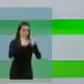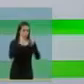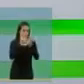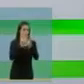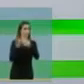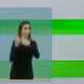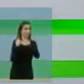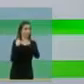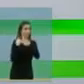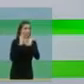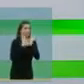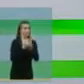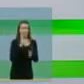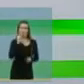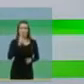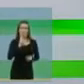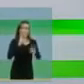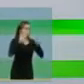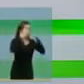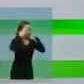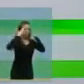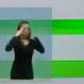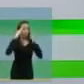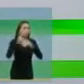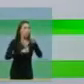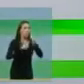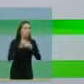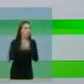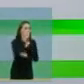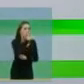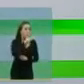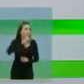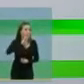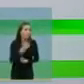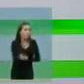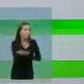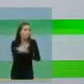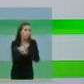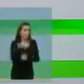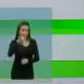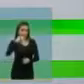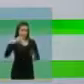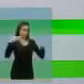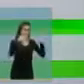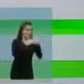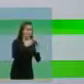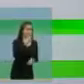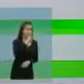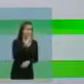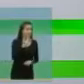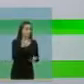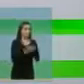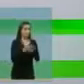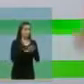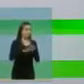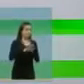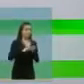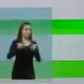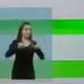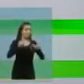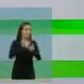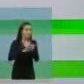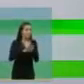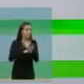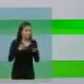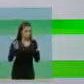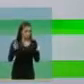família desesperado vê que 11 milhões de jovens de 14 a 25 anos não estudam e não trabalham